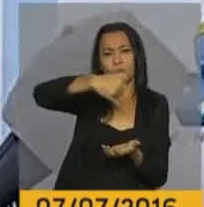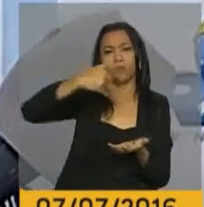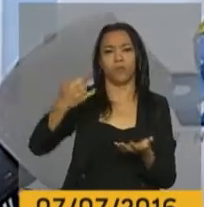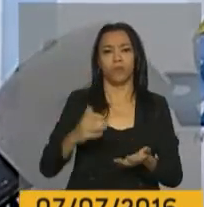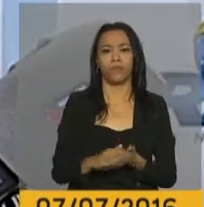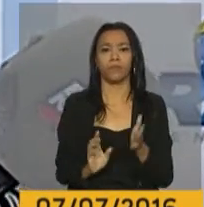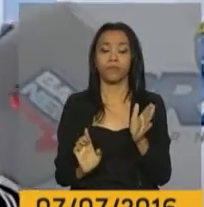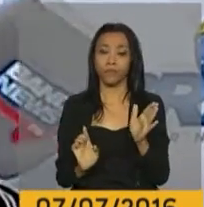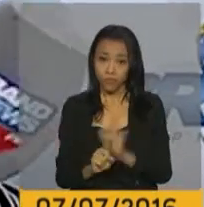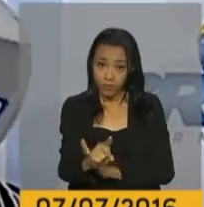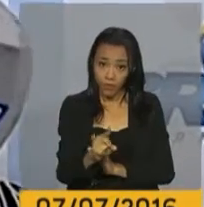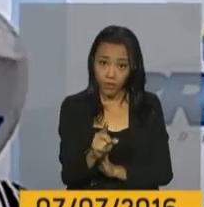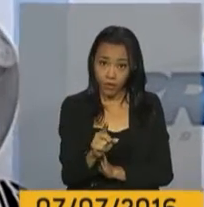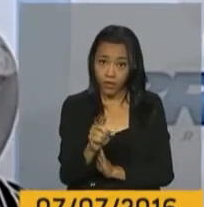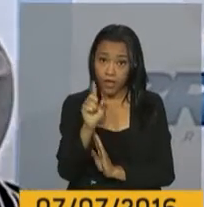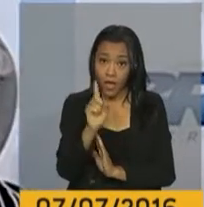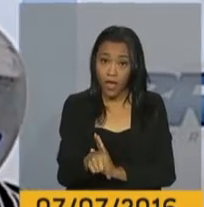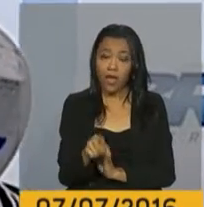a regra